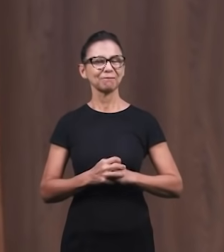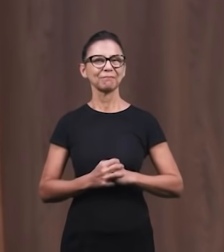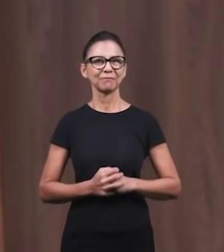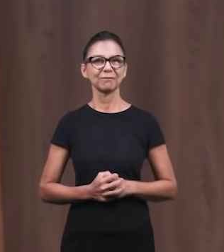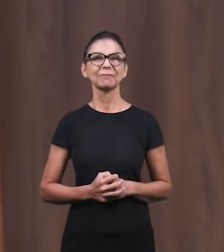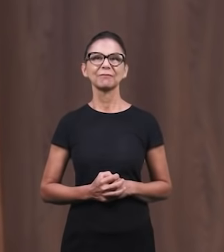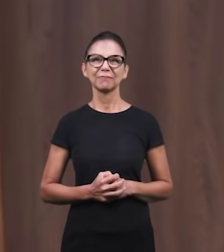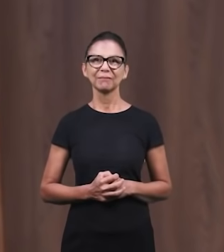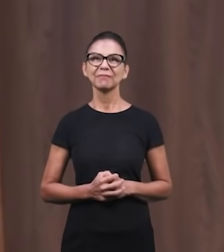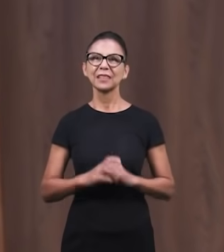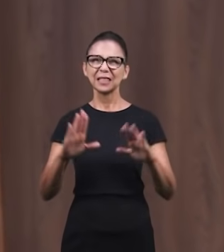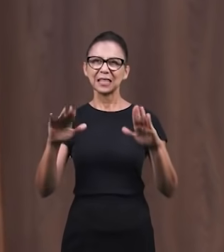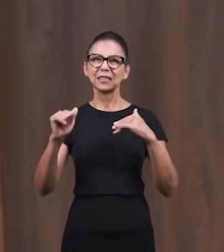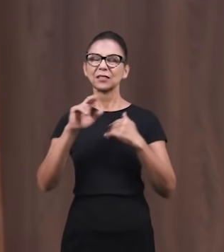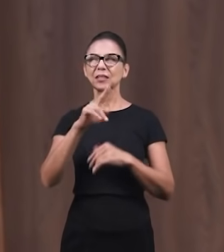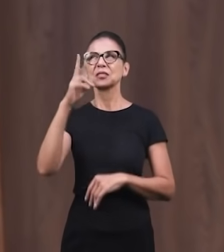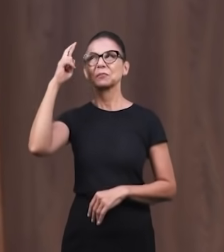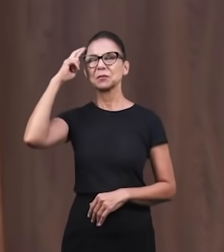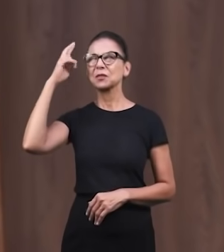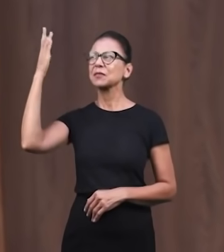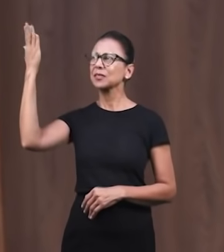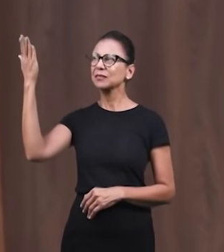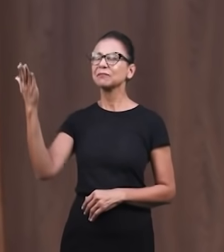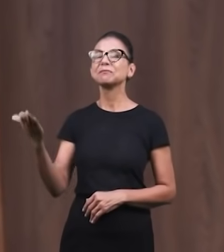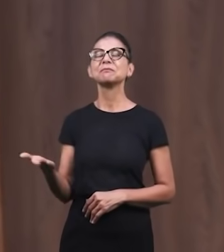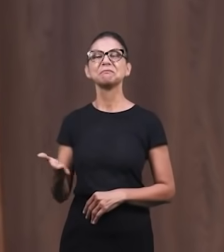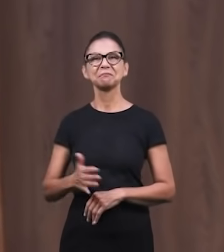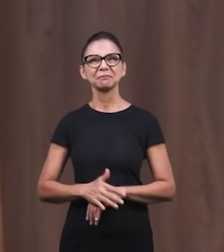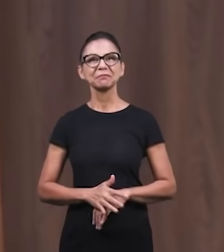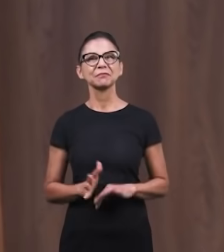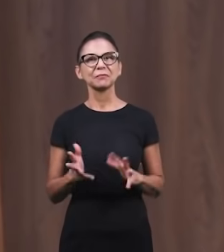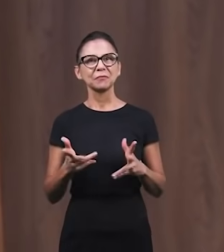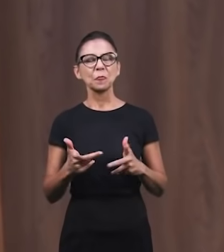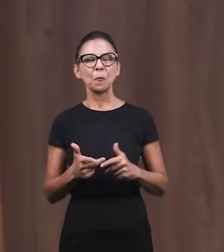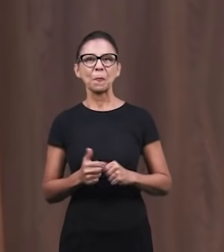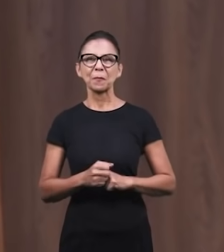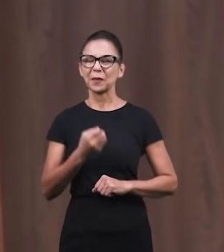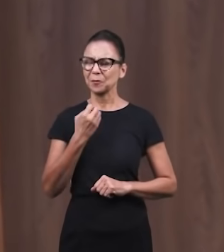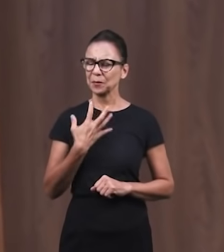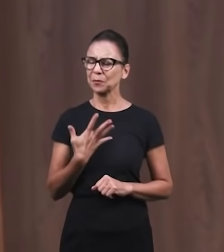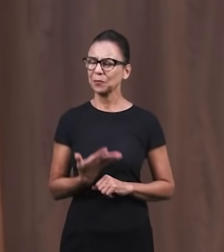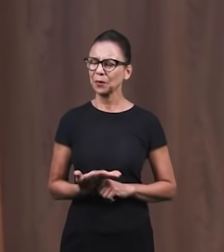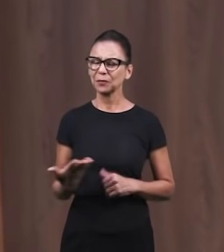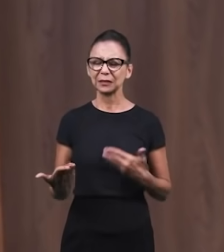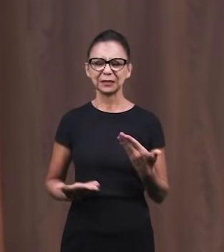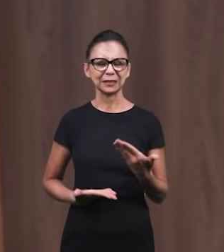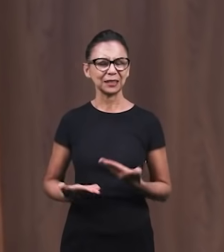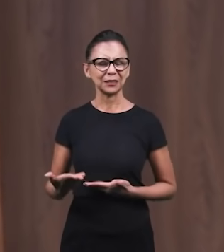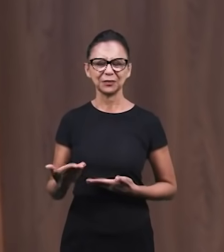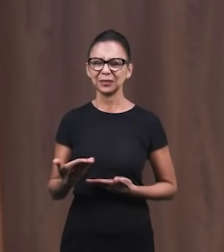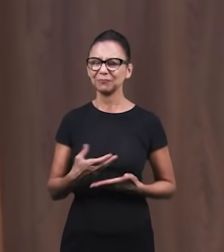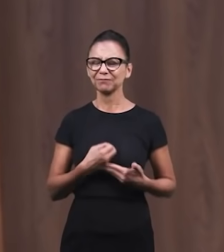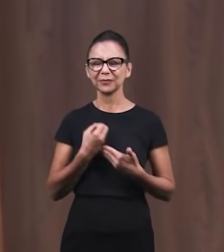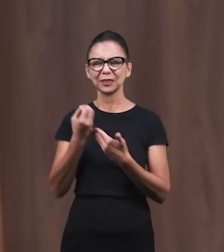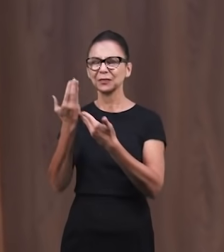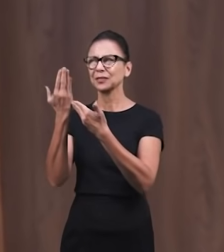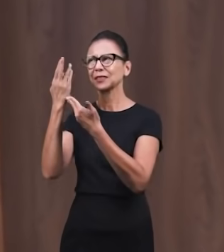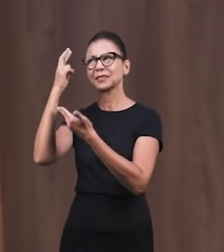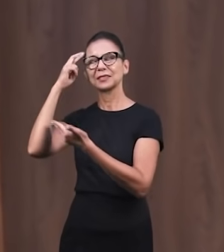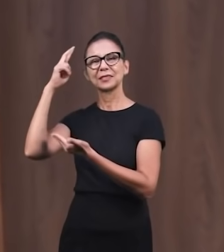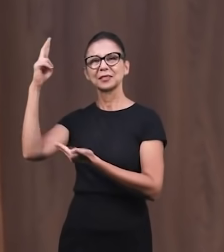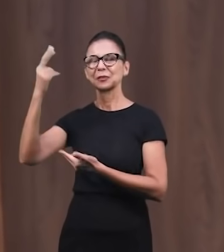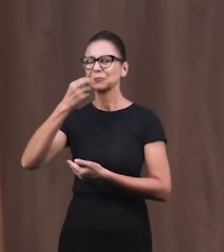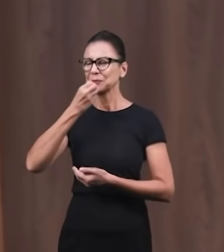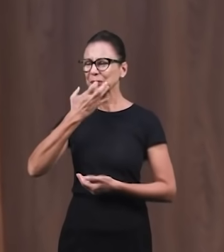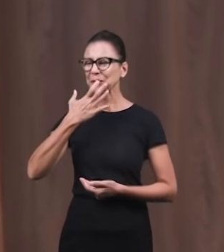Bendito e exaltado é o nome glorioso do nosso Deus. Como é bom servir e entregar a nossa vida ao Senhor. Nesse instante